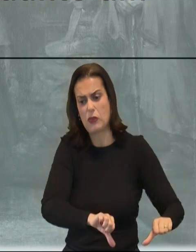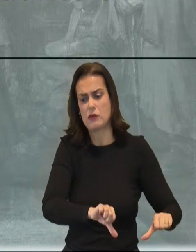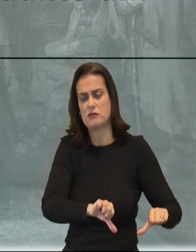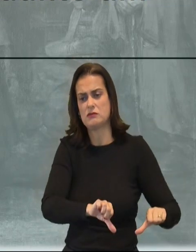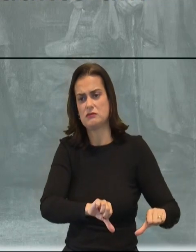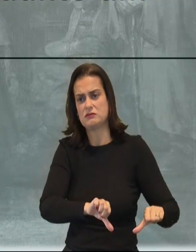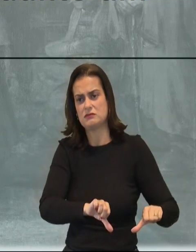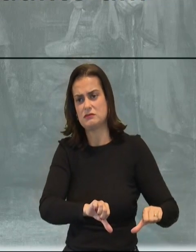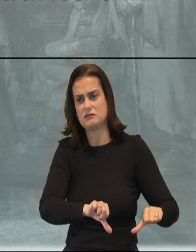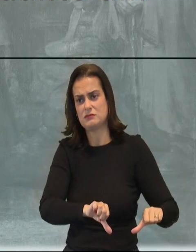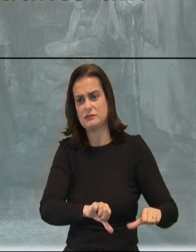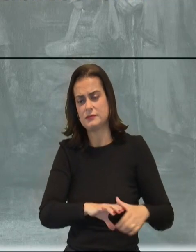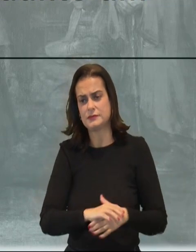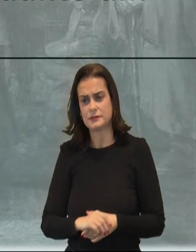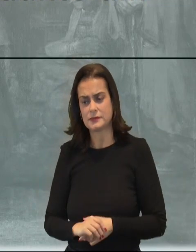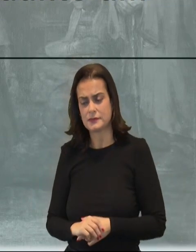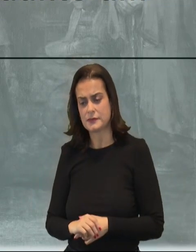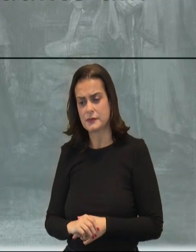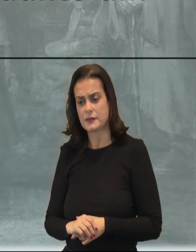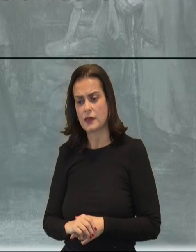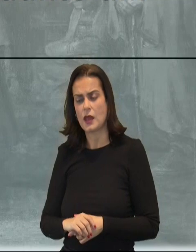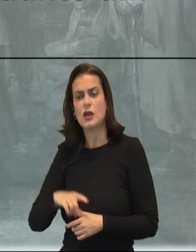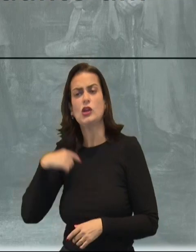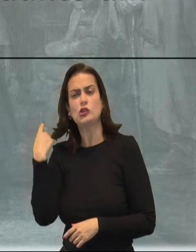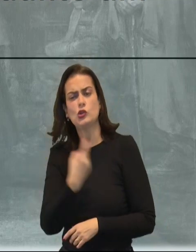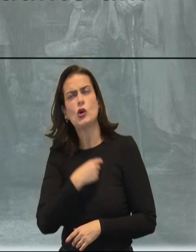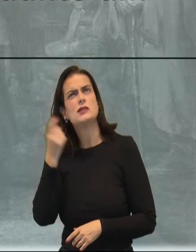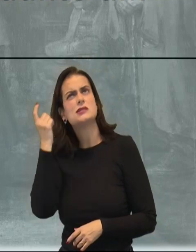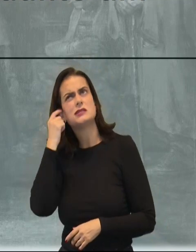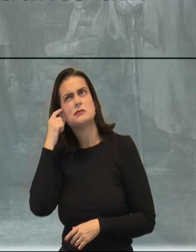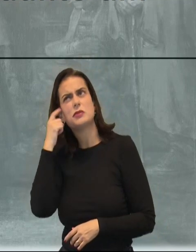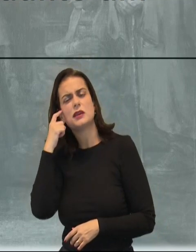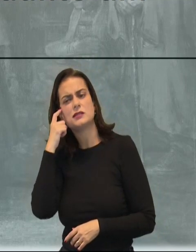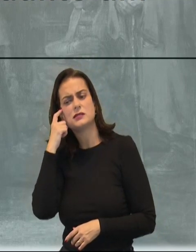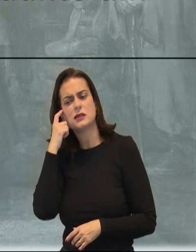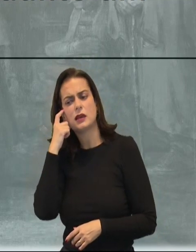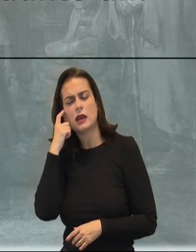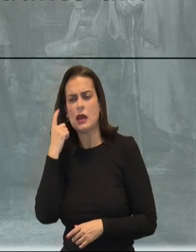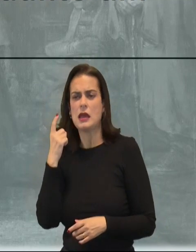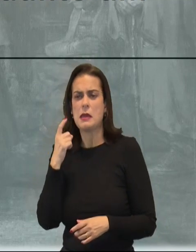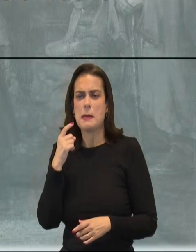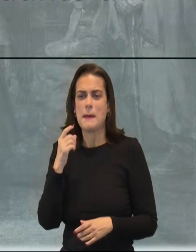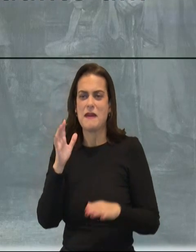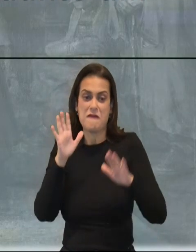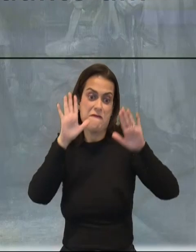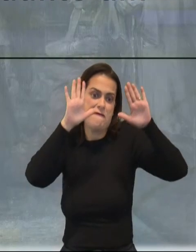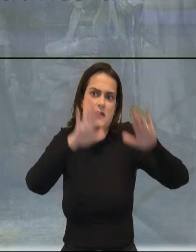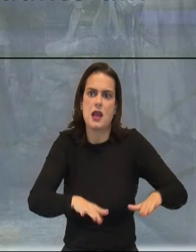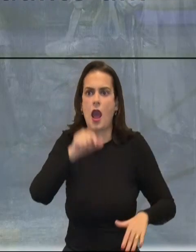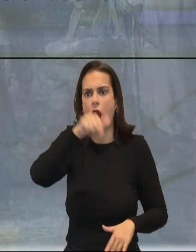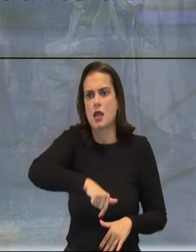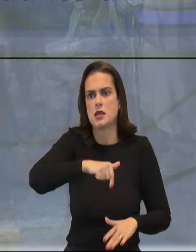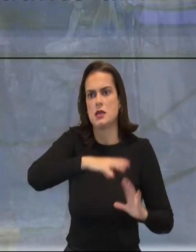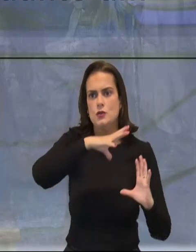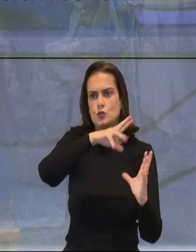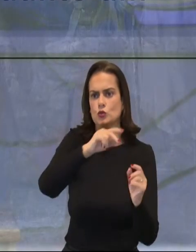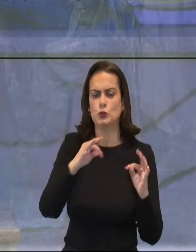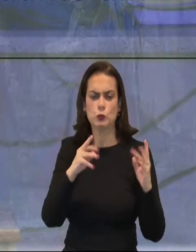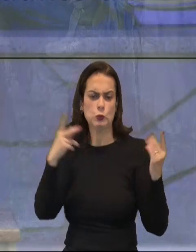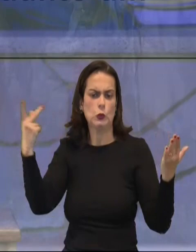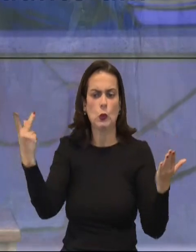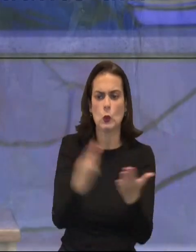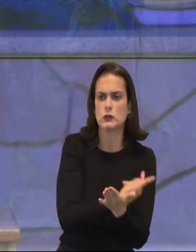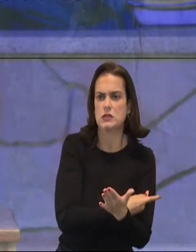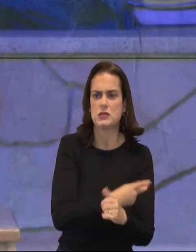miserável. E nós pensamos muitas vezes em estabelecer um feudo aqui neste planeta, com tudo acontecendo do jeito que